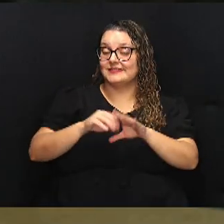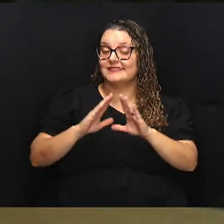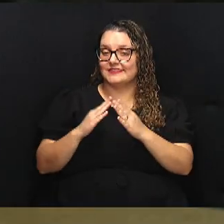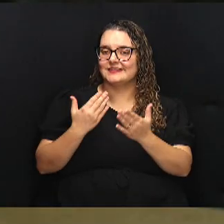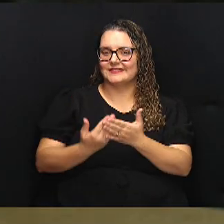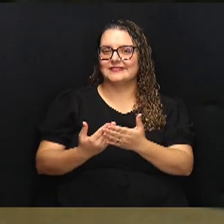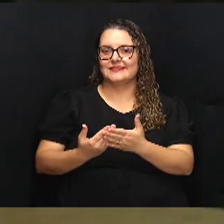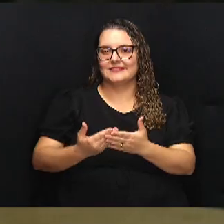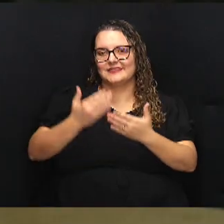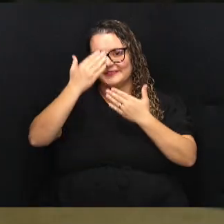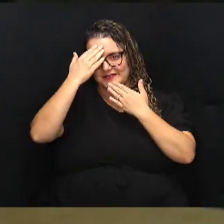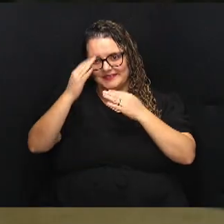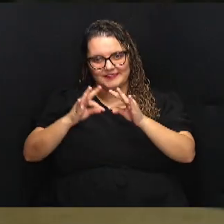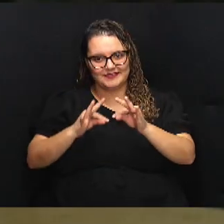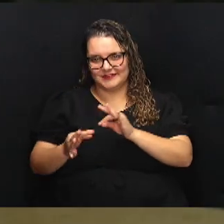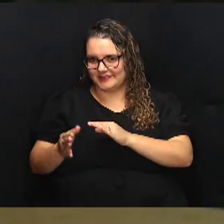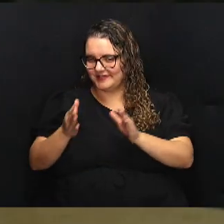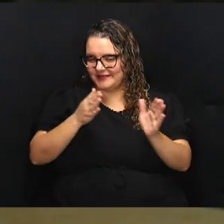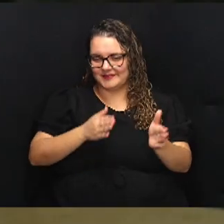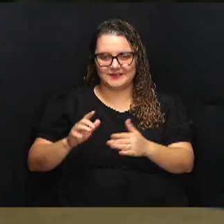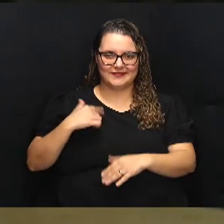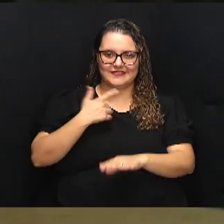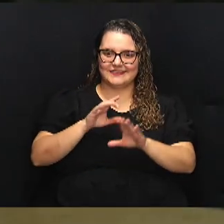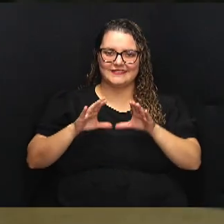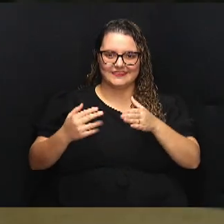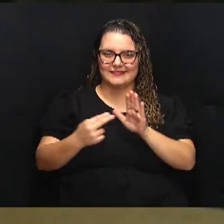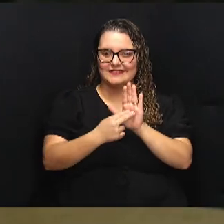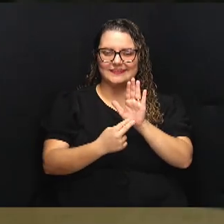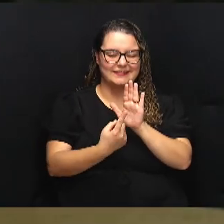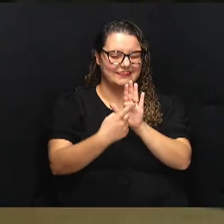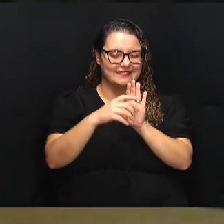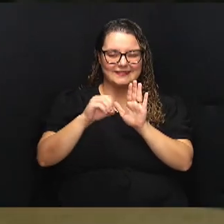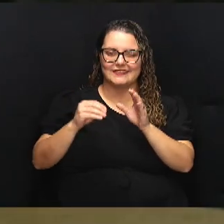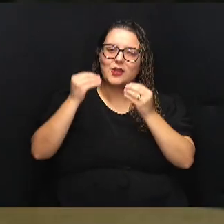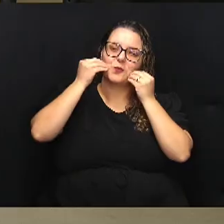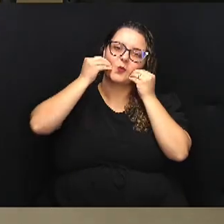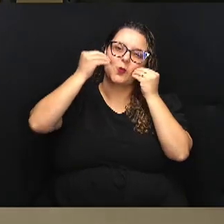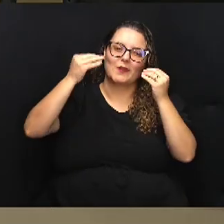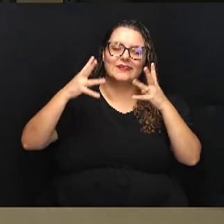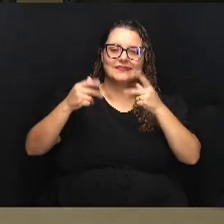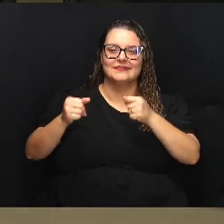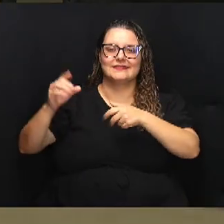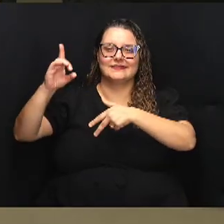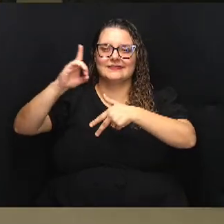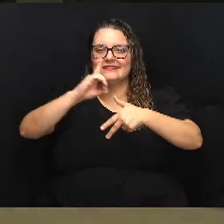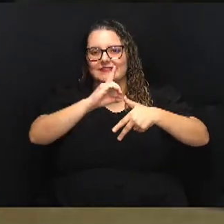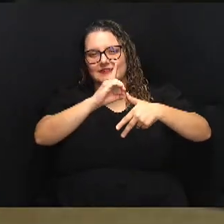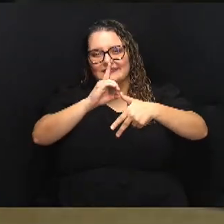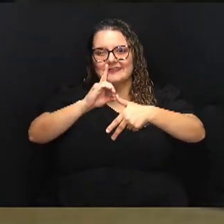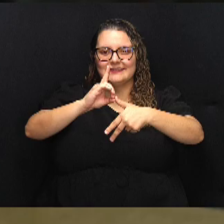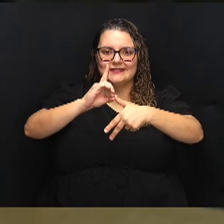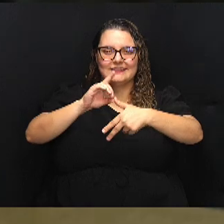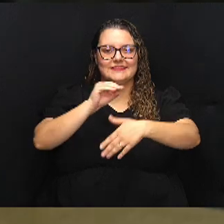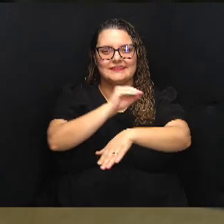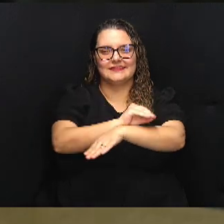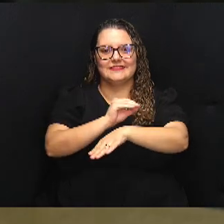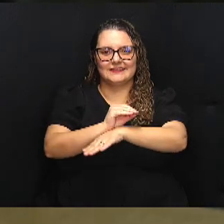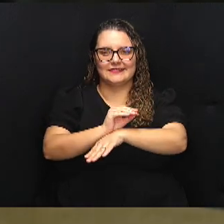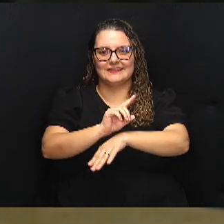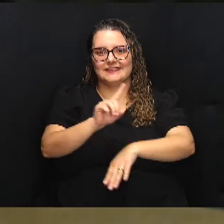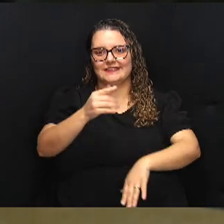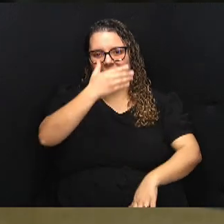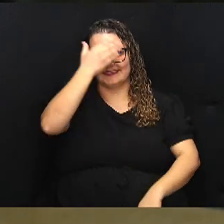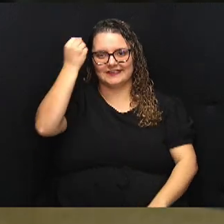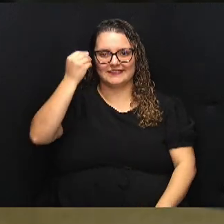Valeu, técnica, valeu, produção, nosso time, nota 10. Super beijo para todo mundo. Fiquem com Deus. Se cuide e não